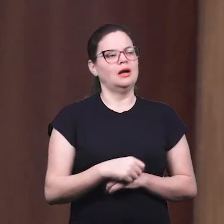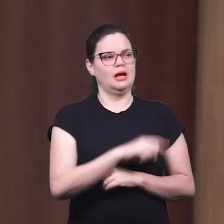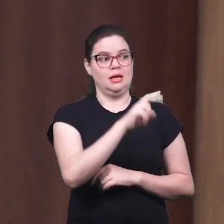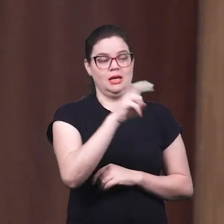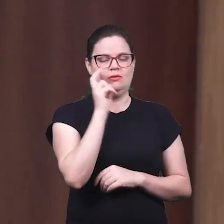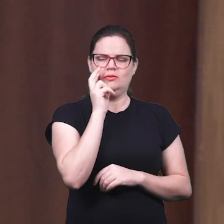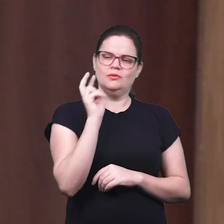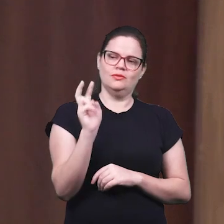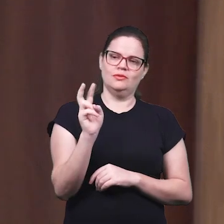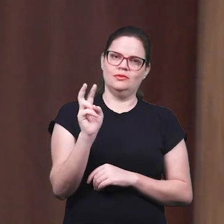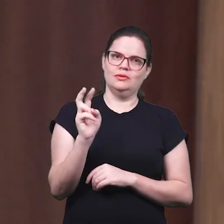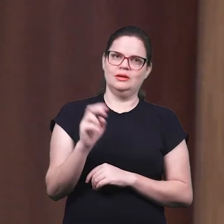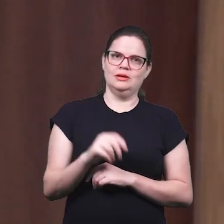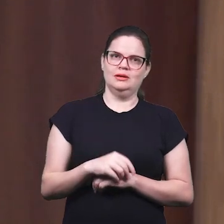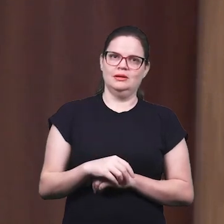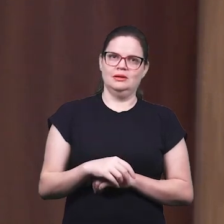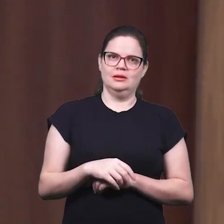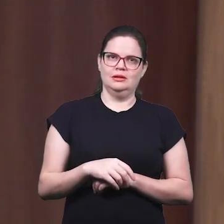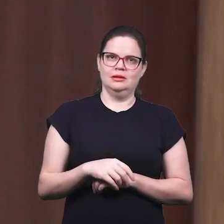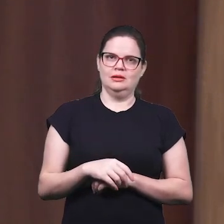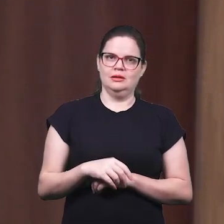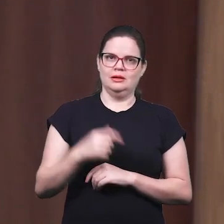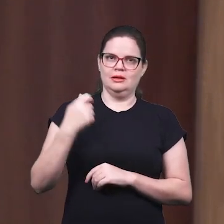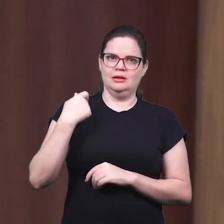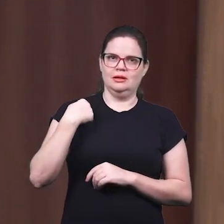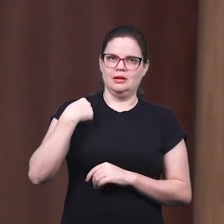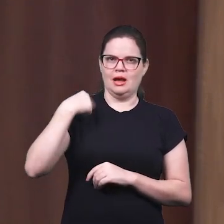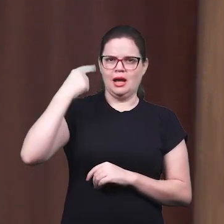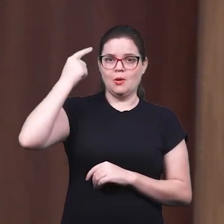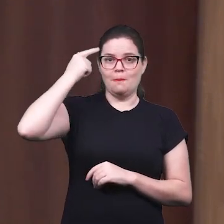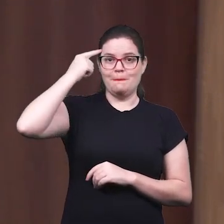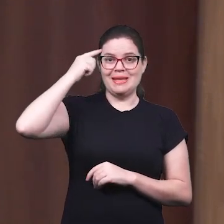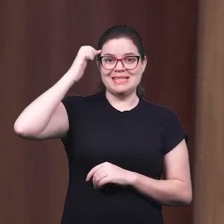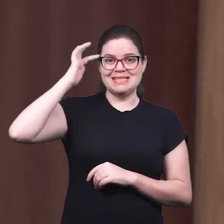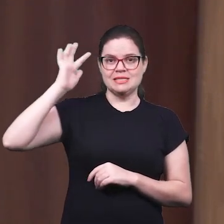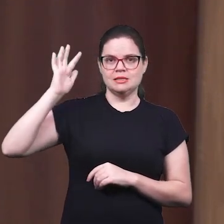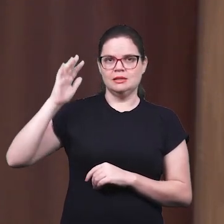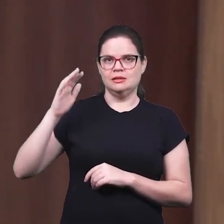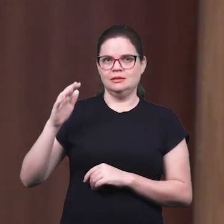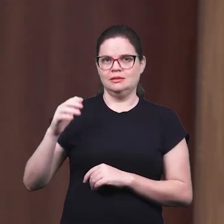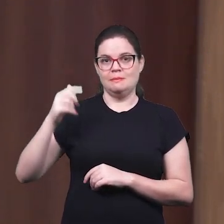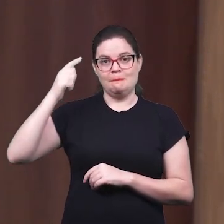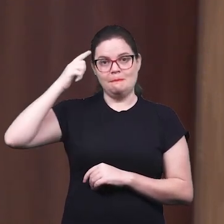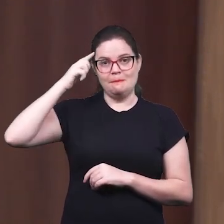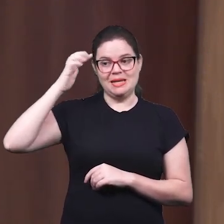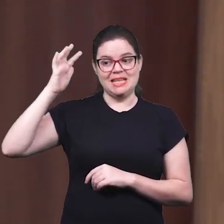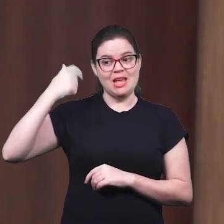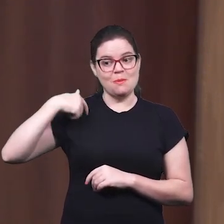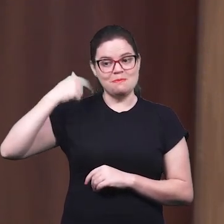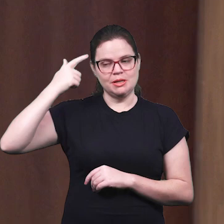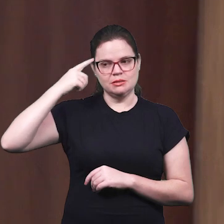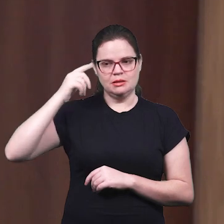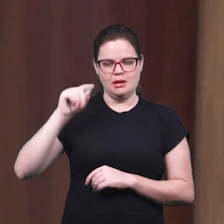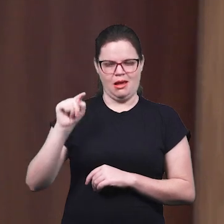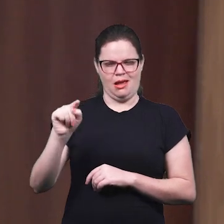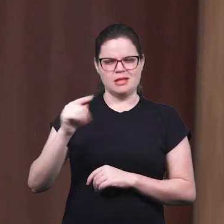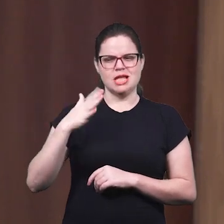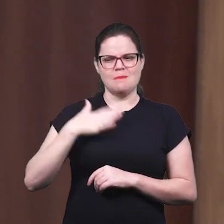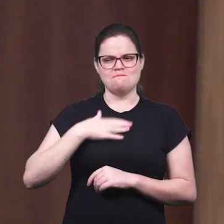digo, essa é minha e ninguém toma. Meu raciocínio foi